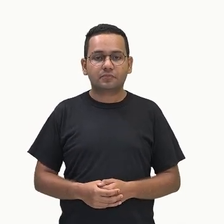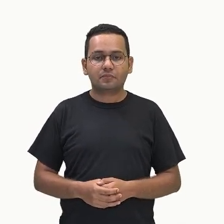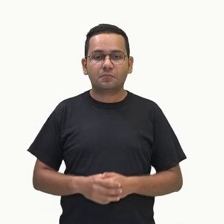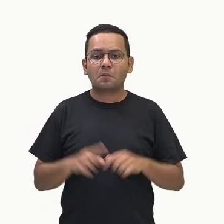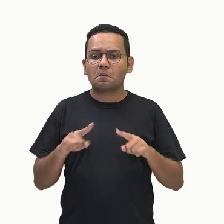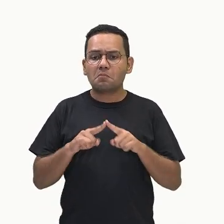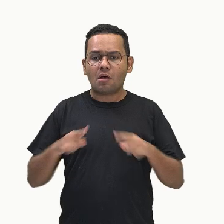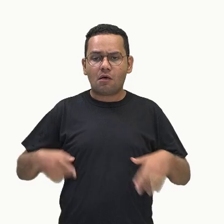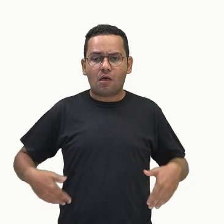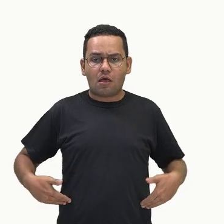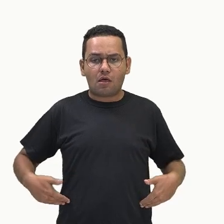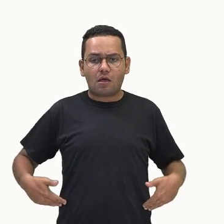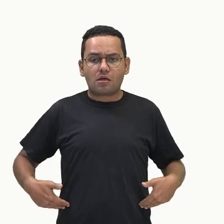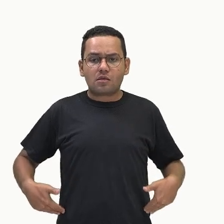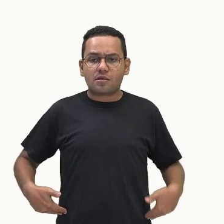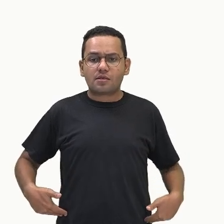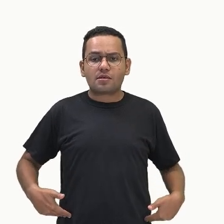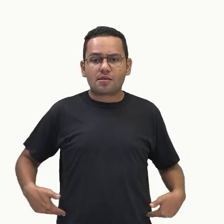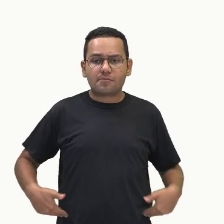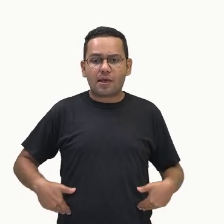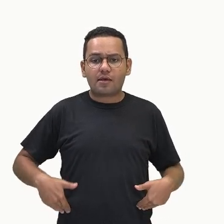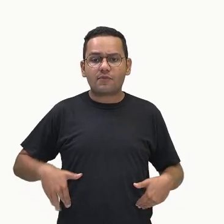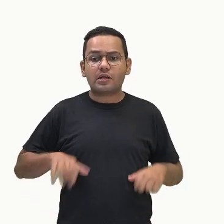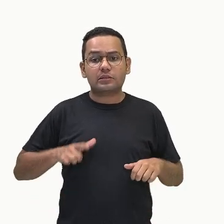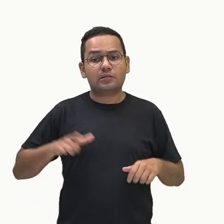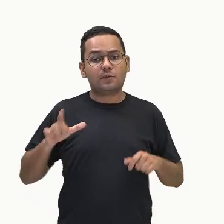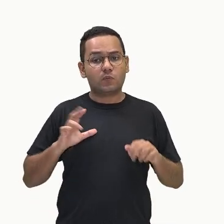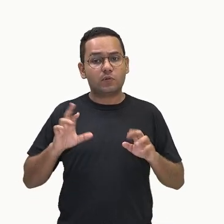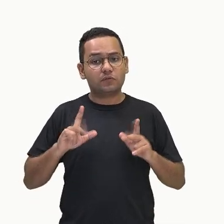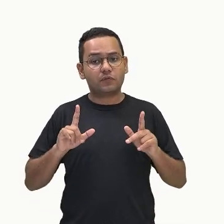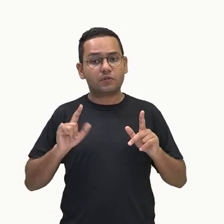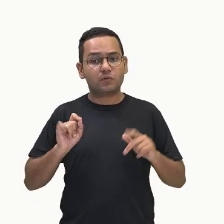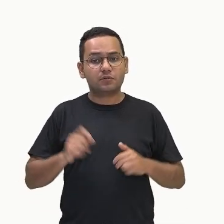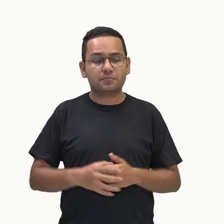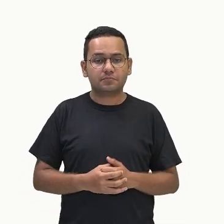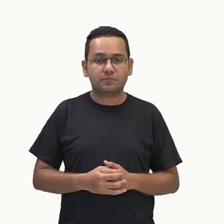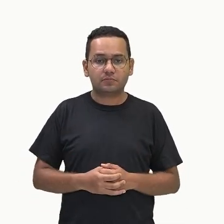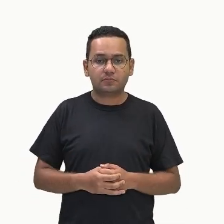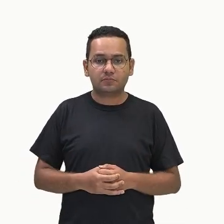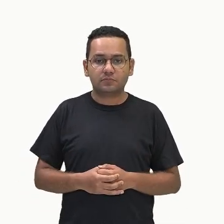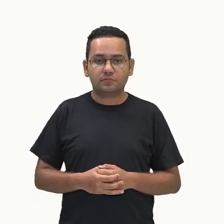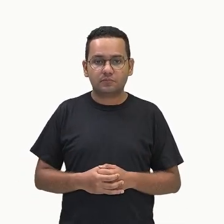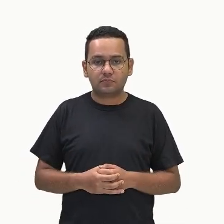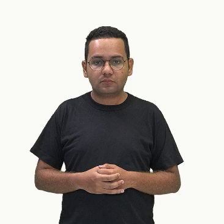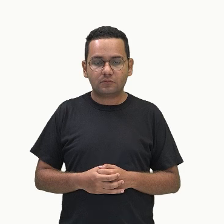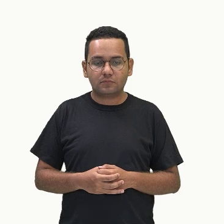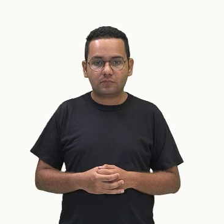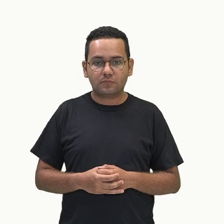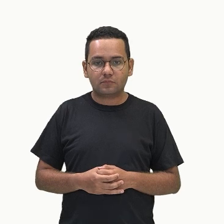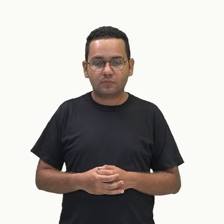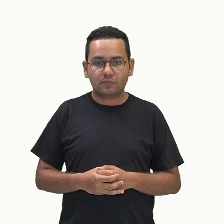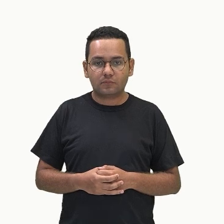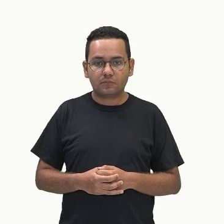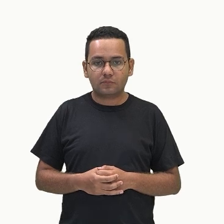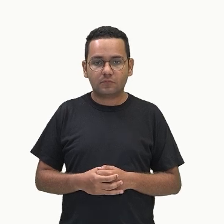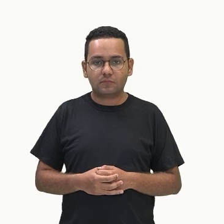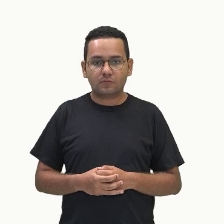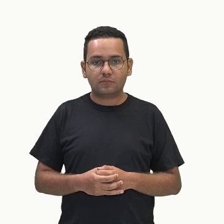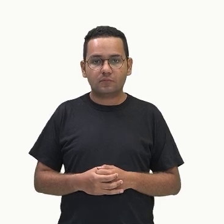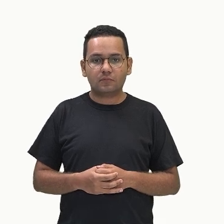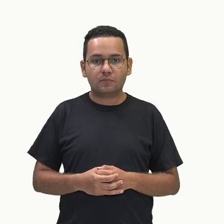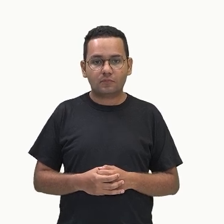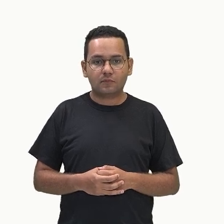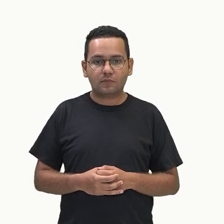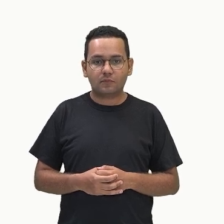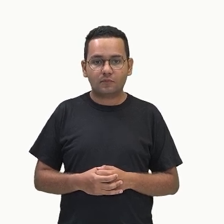cintura pélvica nós vamos ter uma diferença entre a angulação da cintura